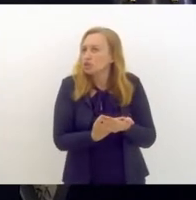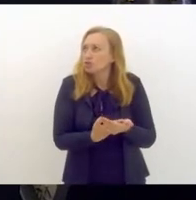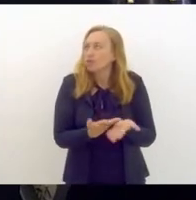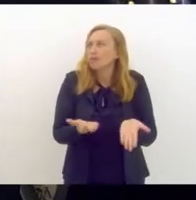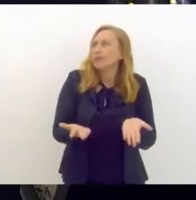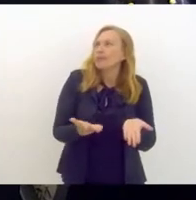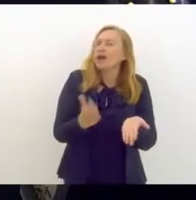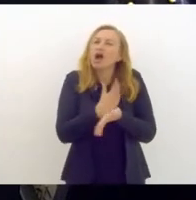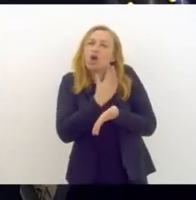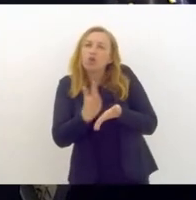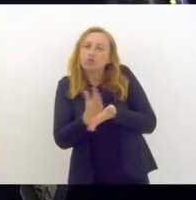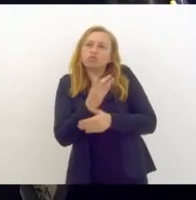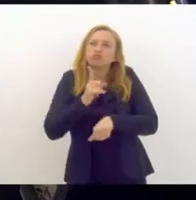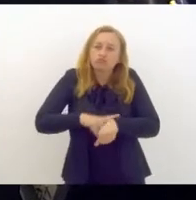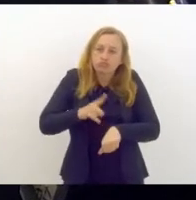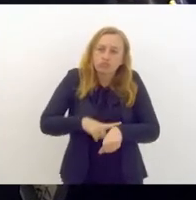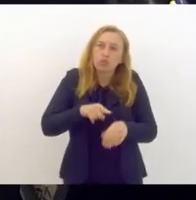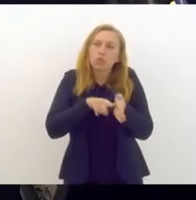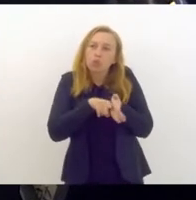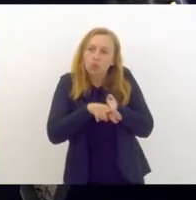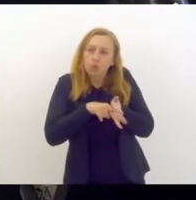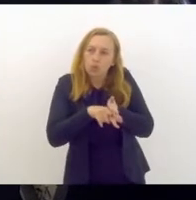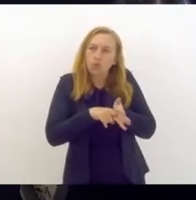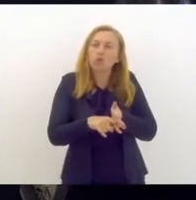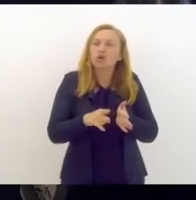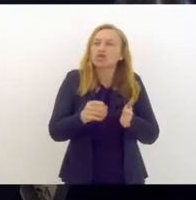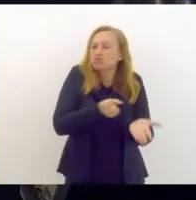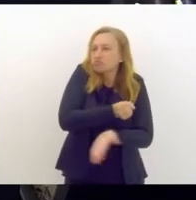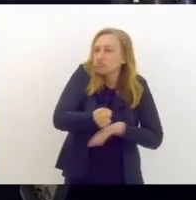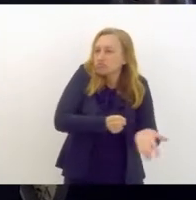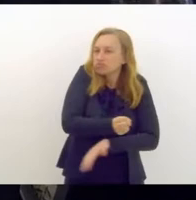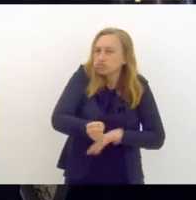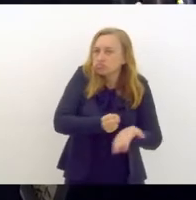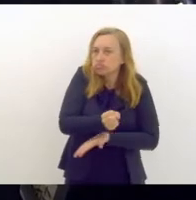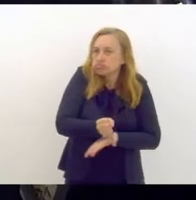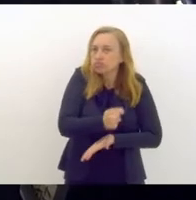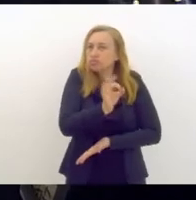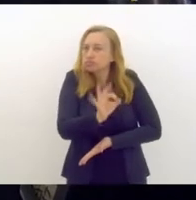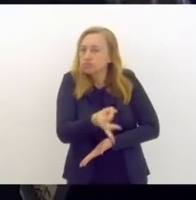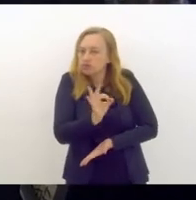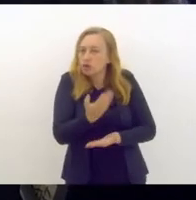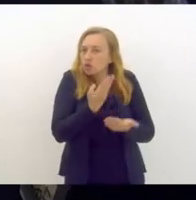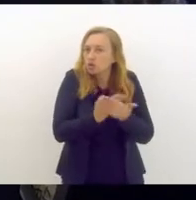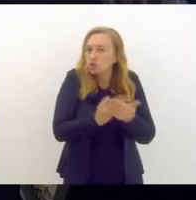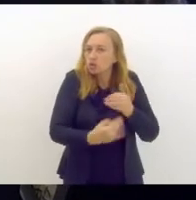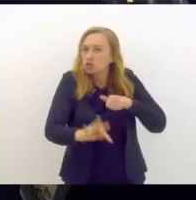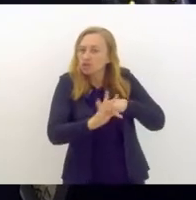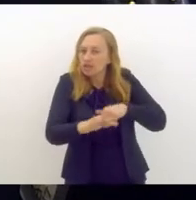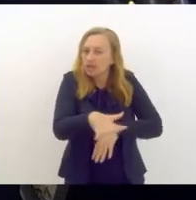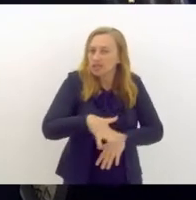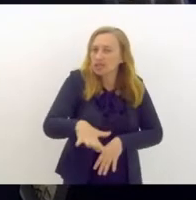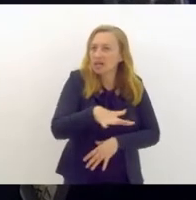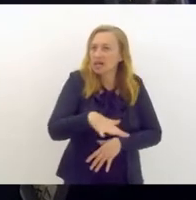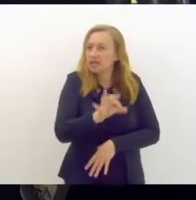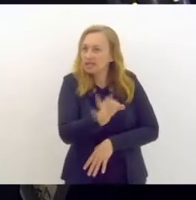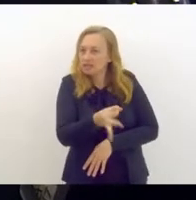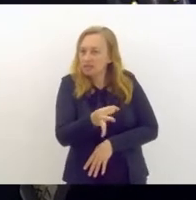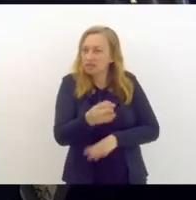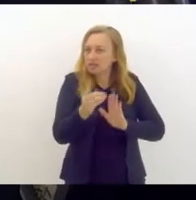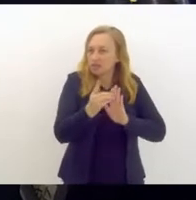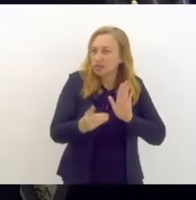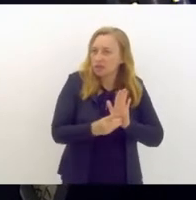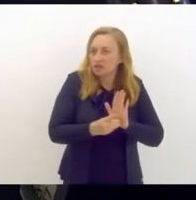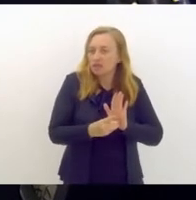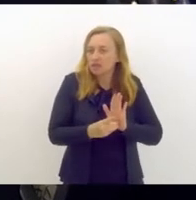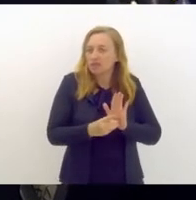aí algum tempo em consulta e a gente se baseou exclusivamente o estudo técnico nessa área determinada por esse decreto